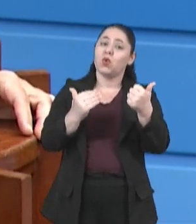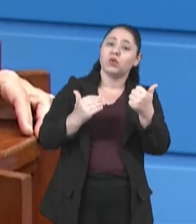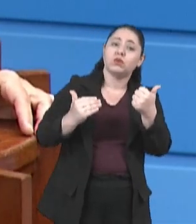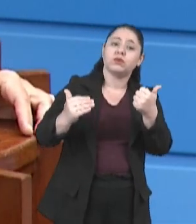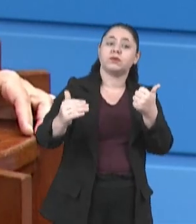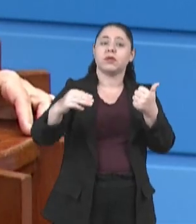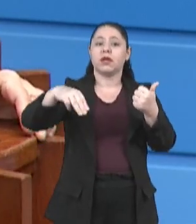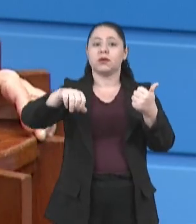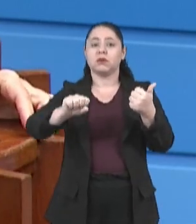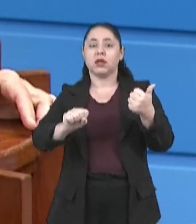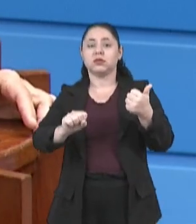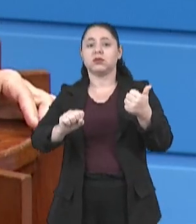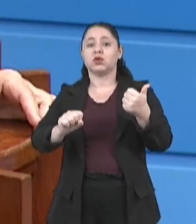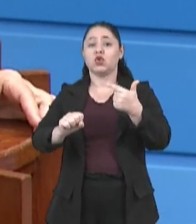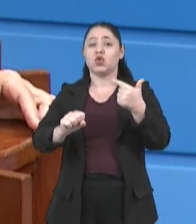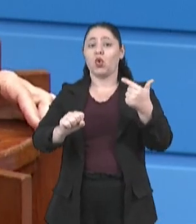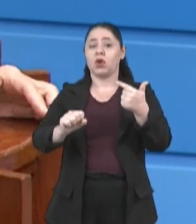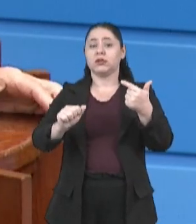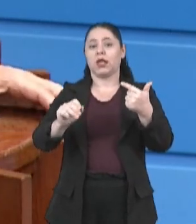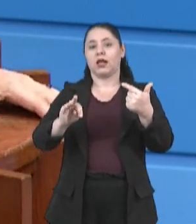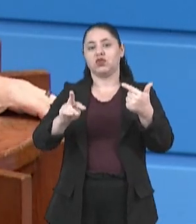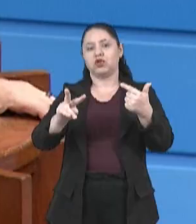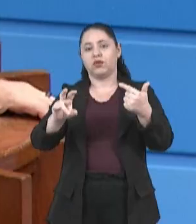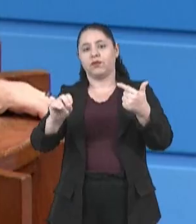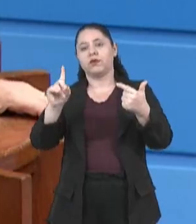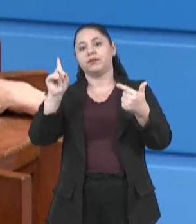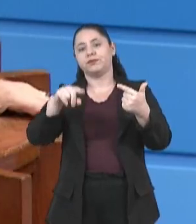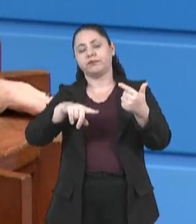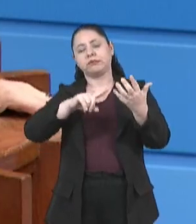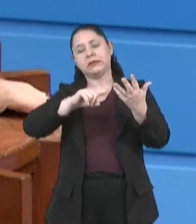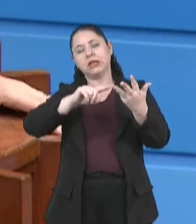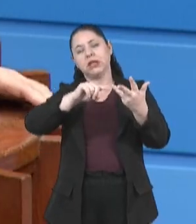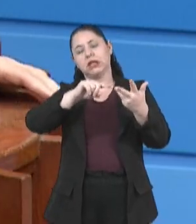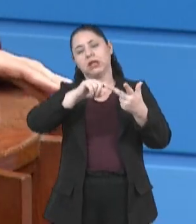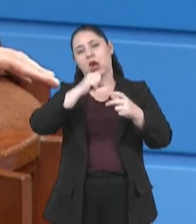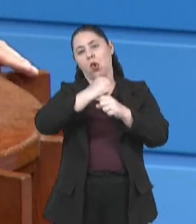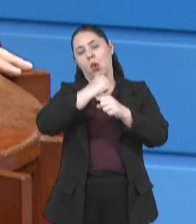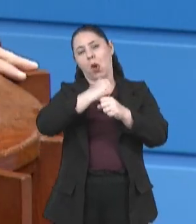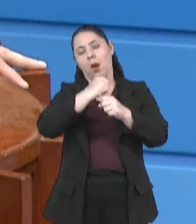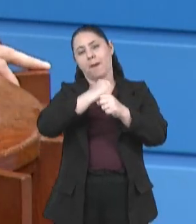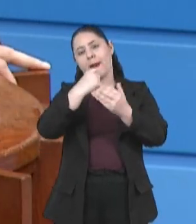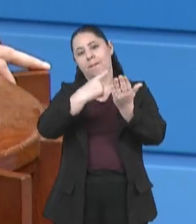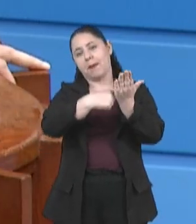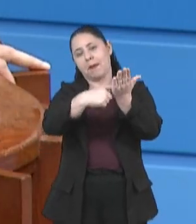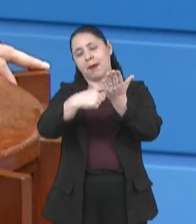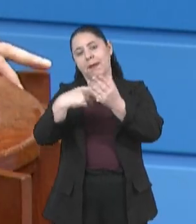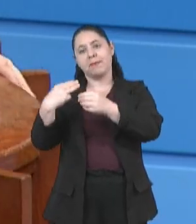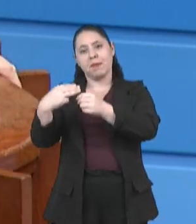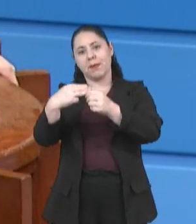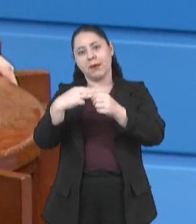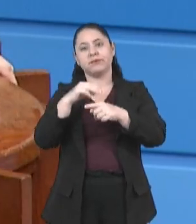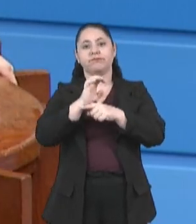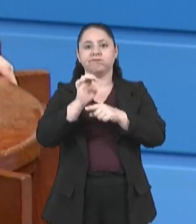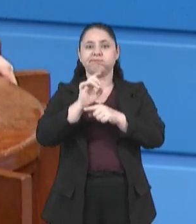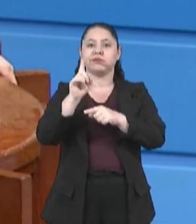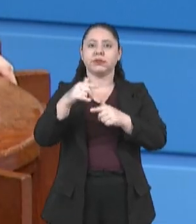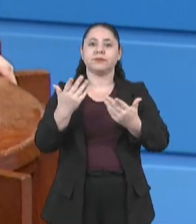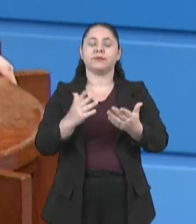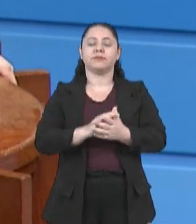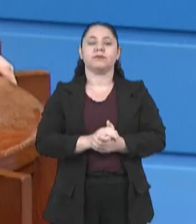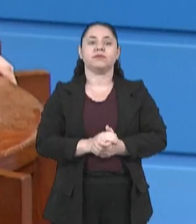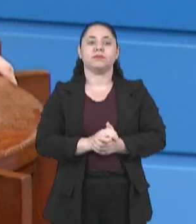entrando no programa MS Ativo 2, com uma série de obras previstas em todos os municípios do Estado.